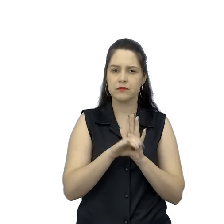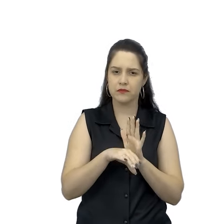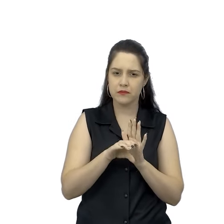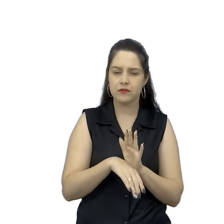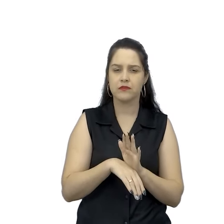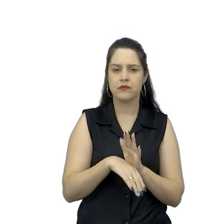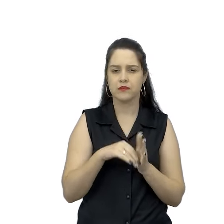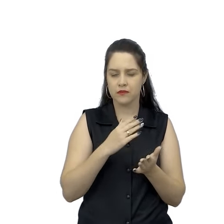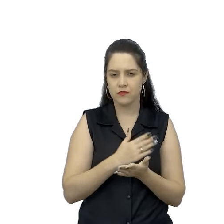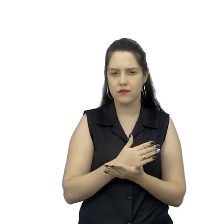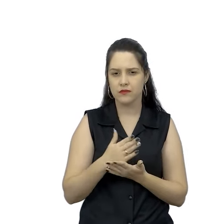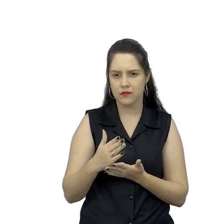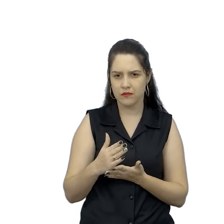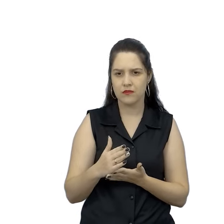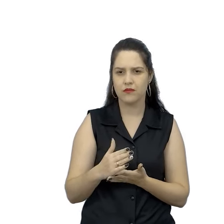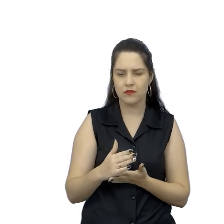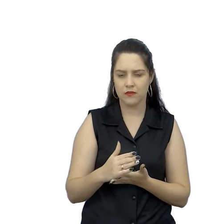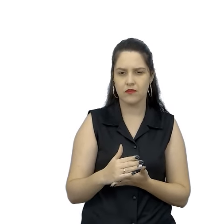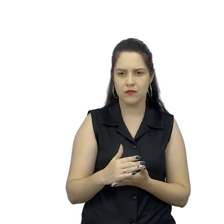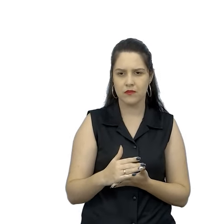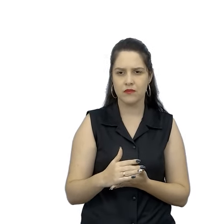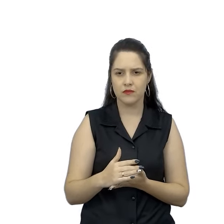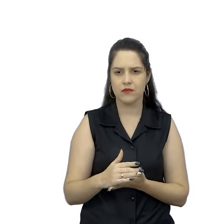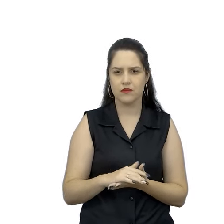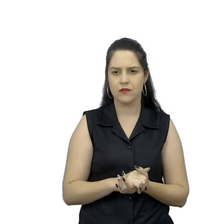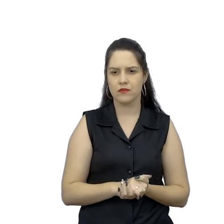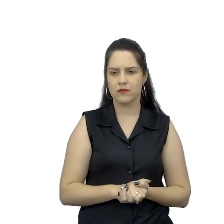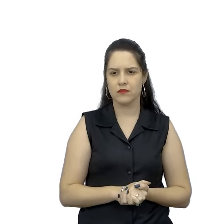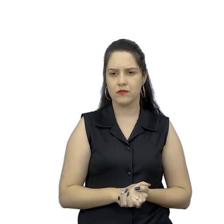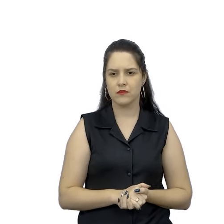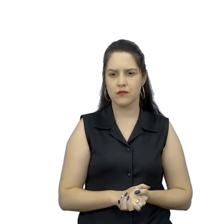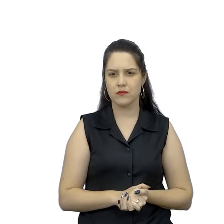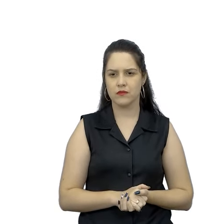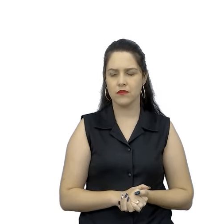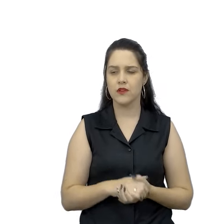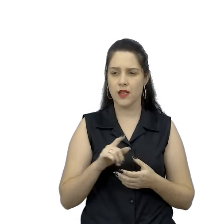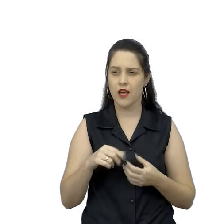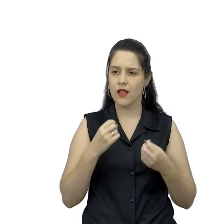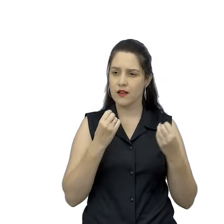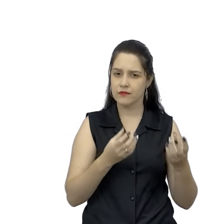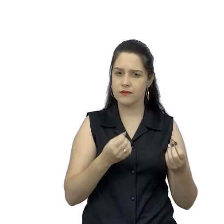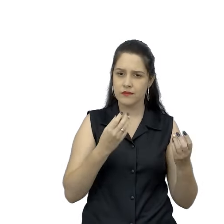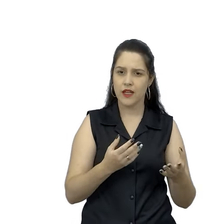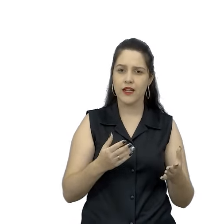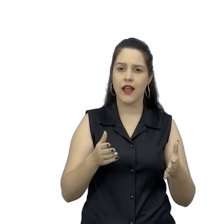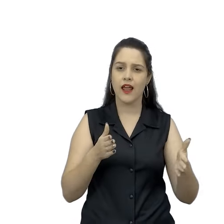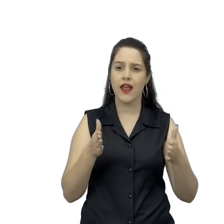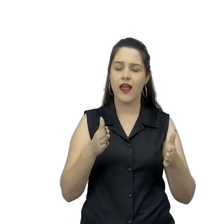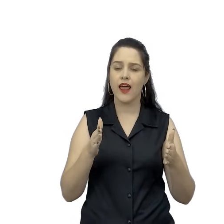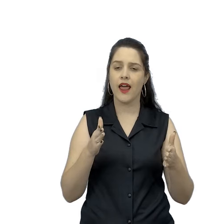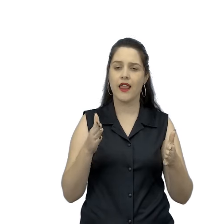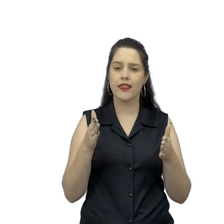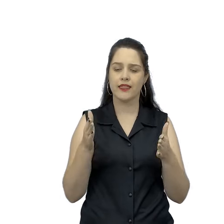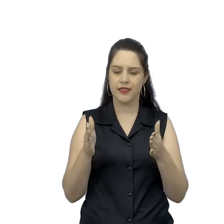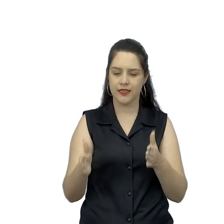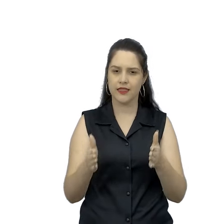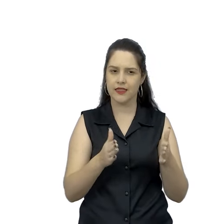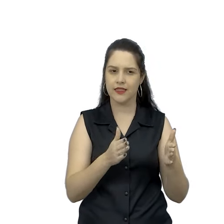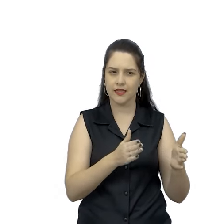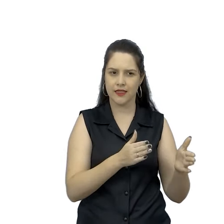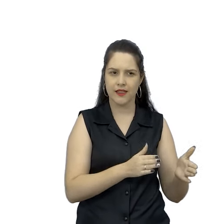começo, revisitar os principais conceitos e as ideias de discussão da formação de etapa, que vocês tiveram, que foi com a